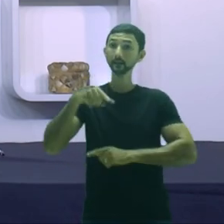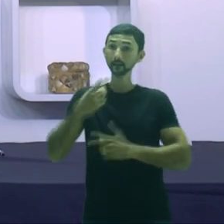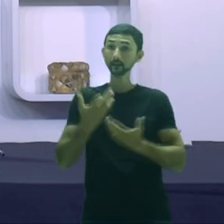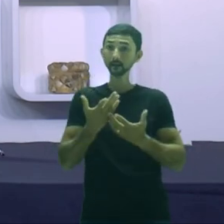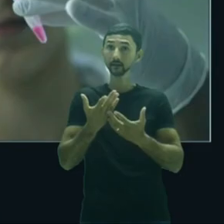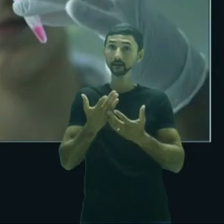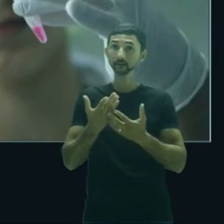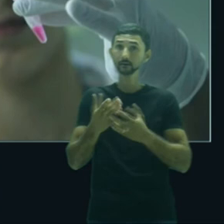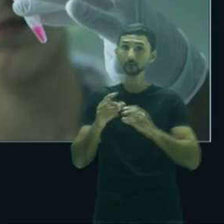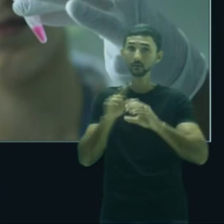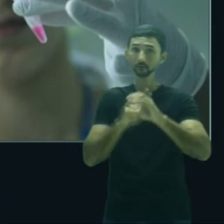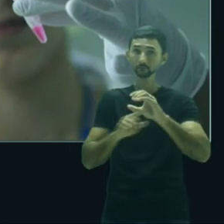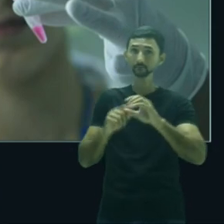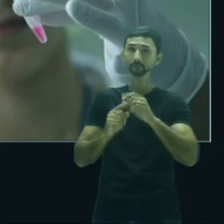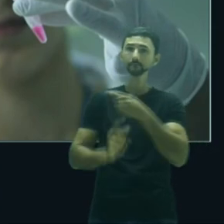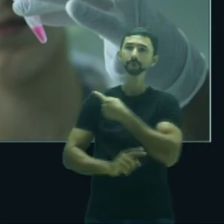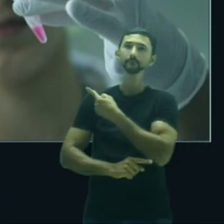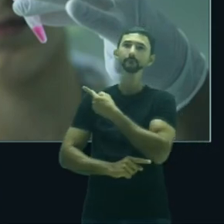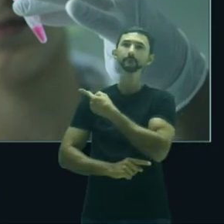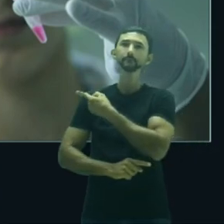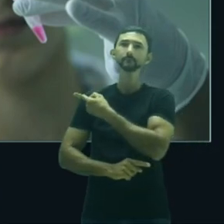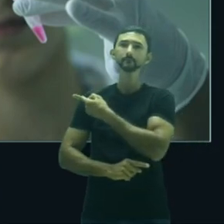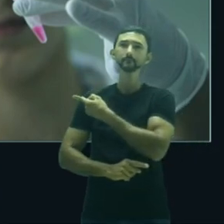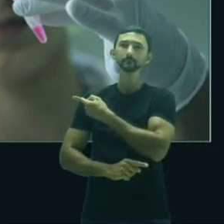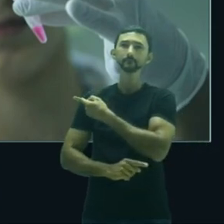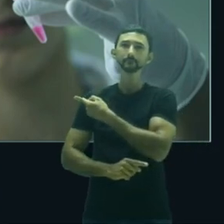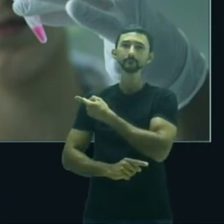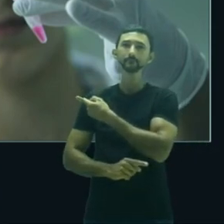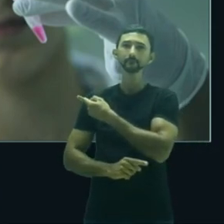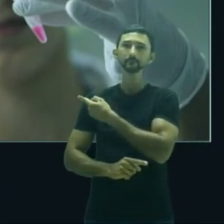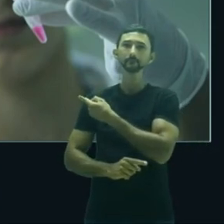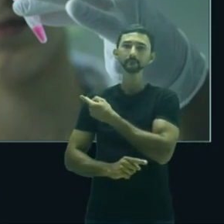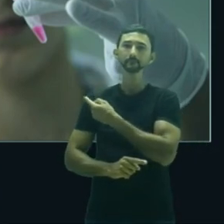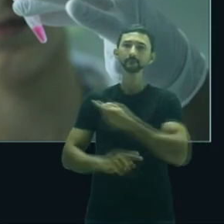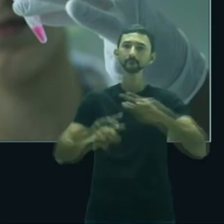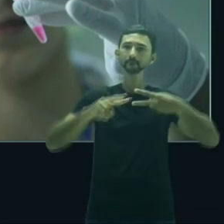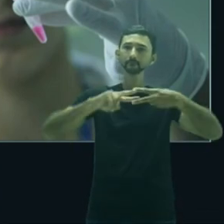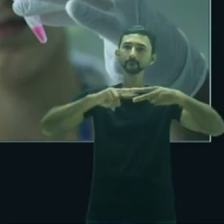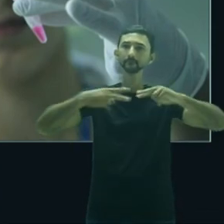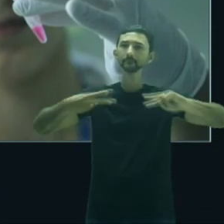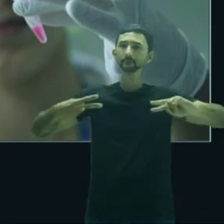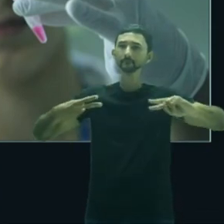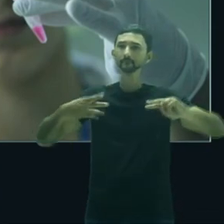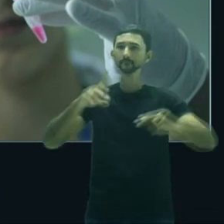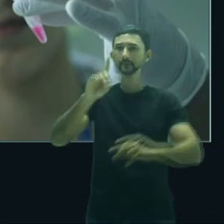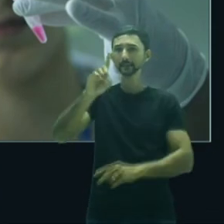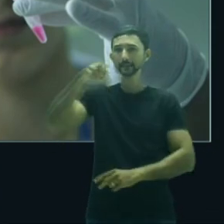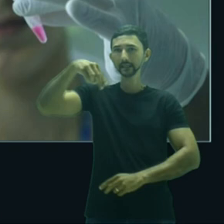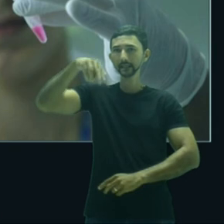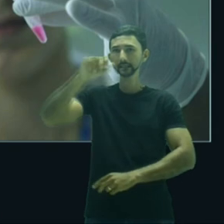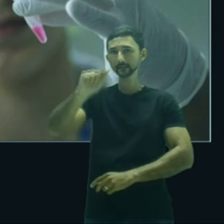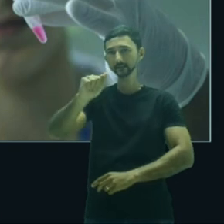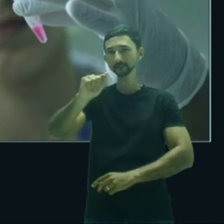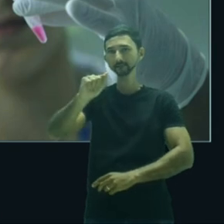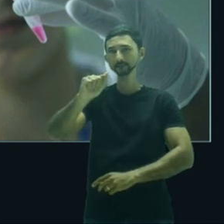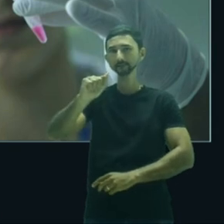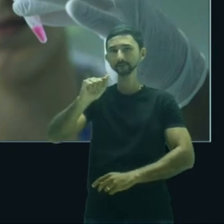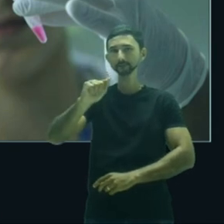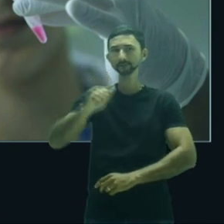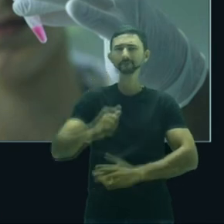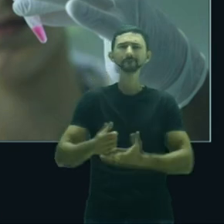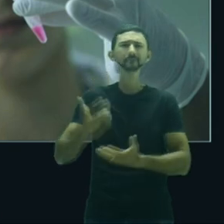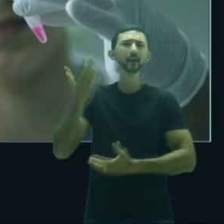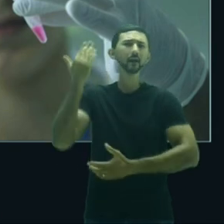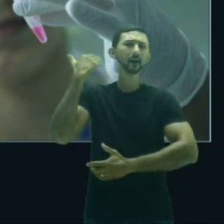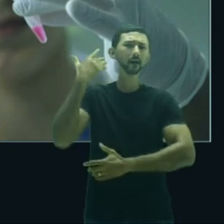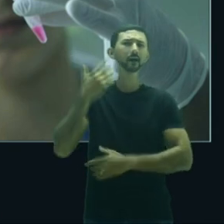essa molécula que você está vendo aqui no slide. Ah, é justamente quem? O DNA. Ah, antigamente o pessoal